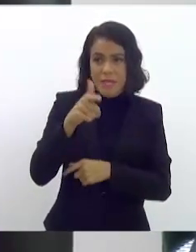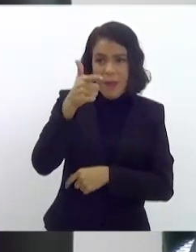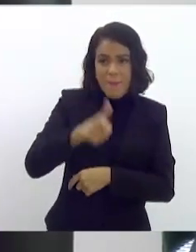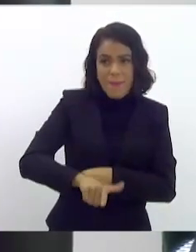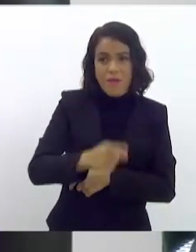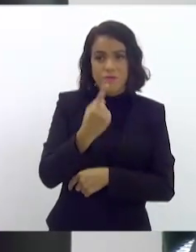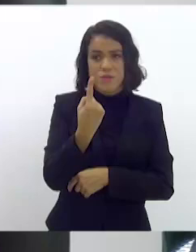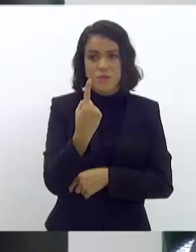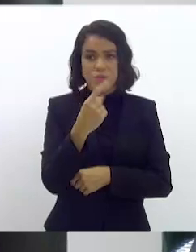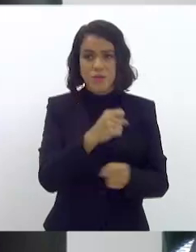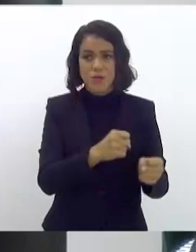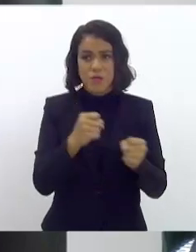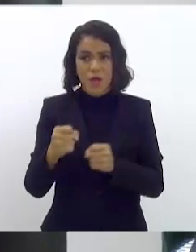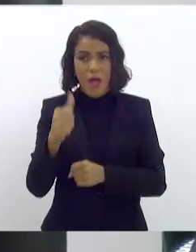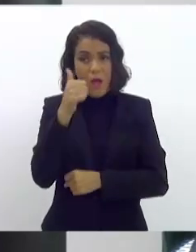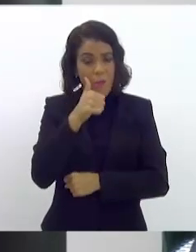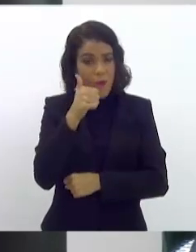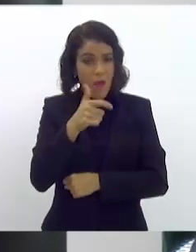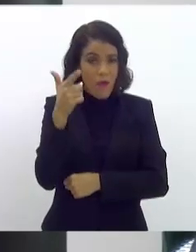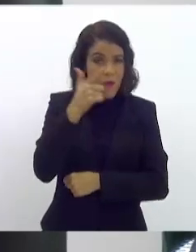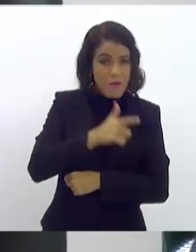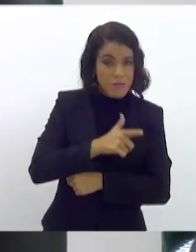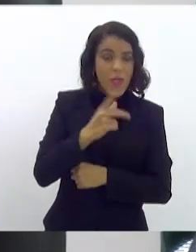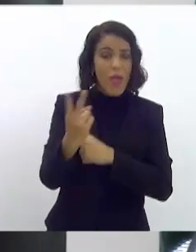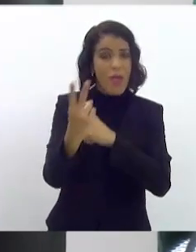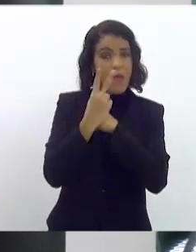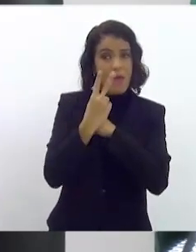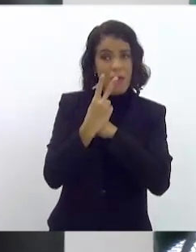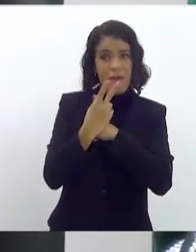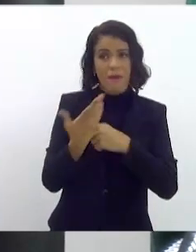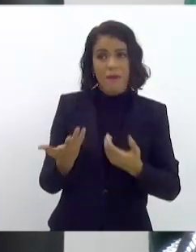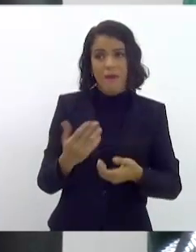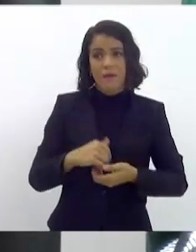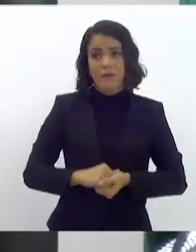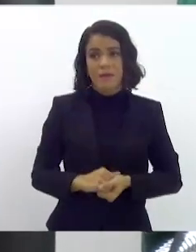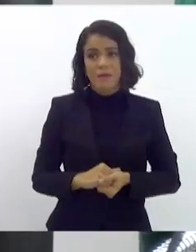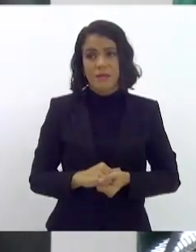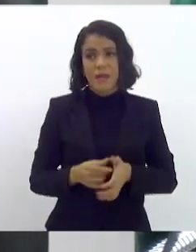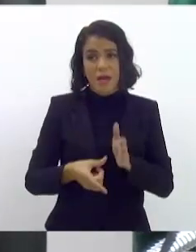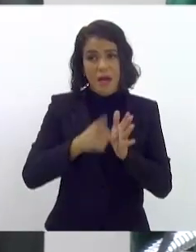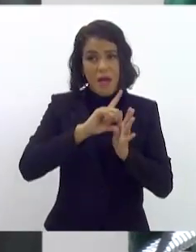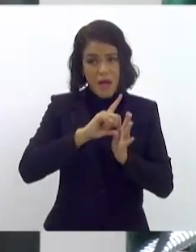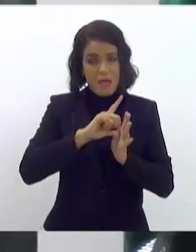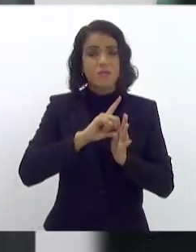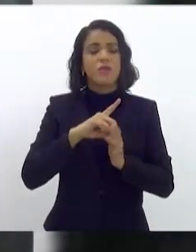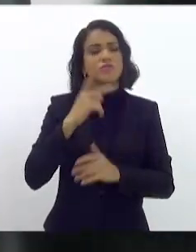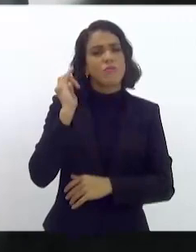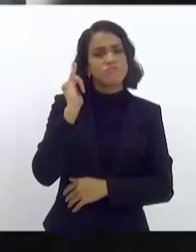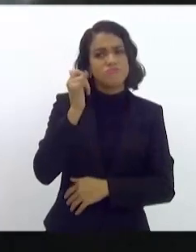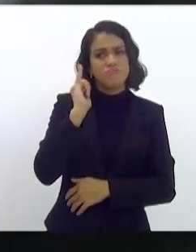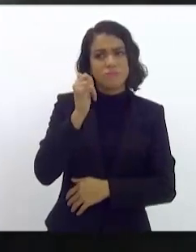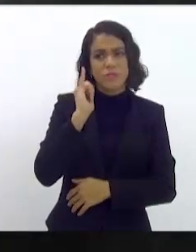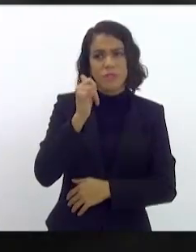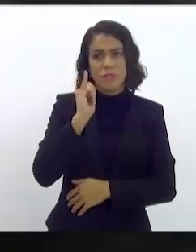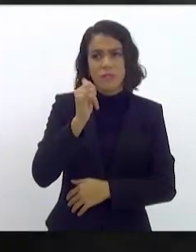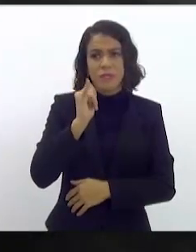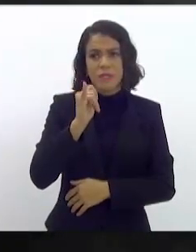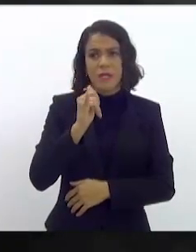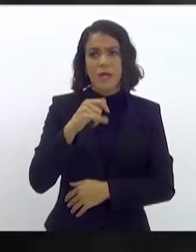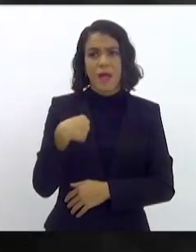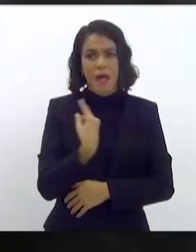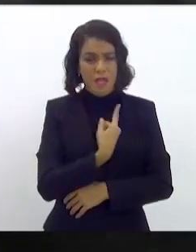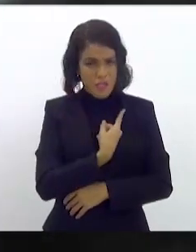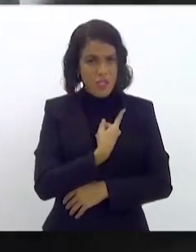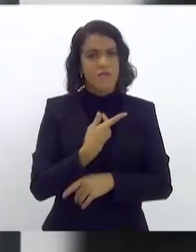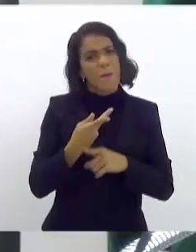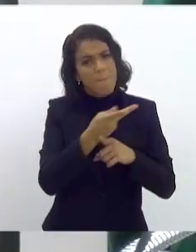poder que, se as mulheres souberem usar, um poder de proteção. Então, aqui, antes de ler, eu deixo meu relato que a gente vai atrás de